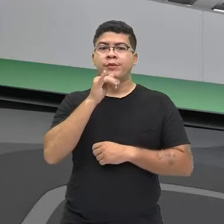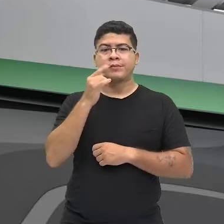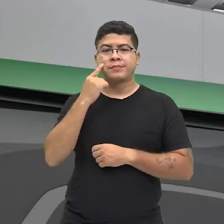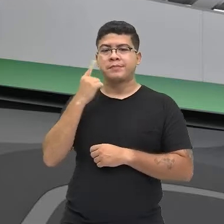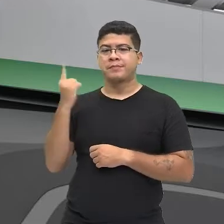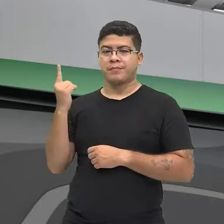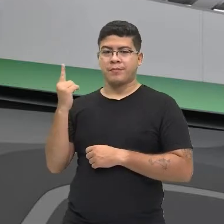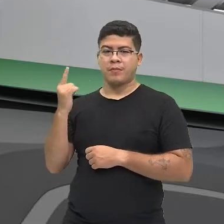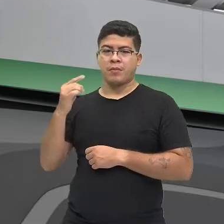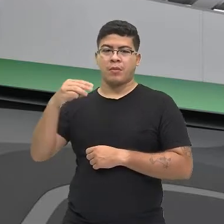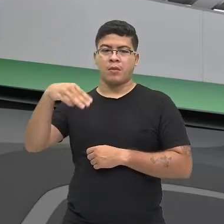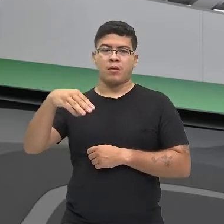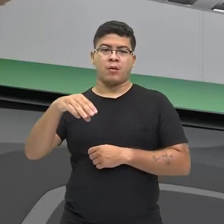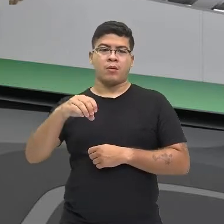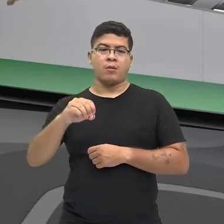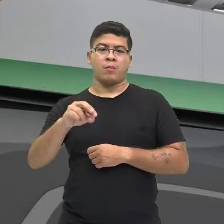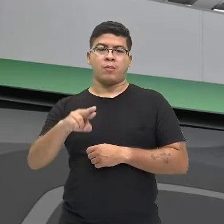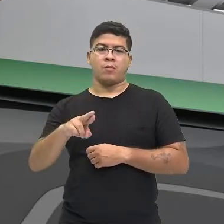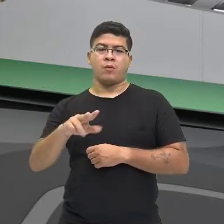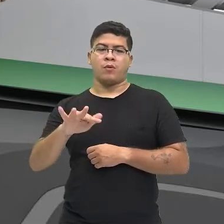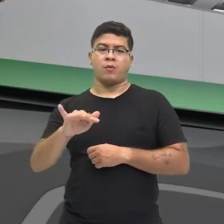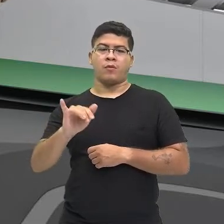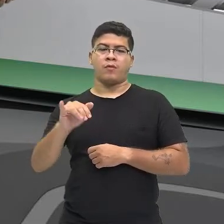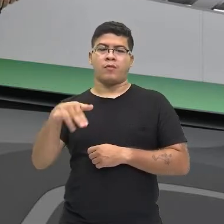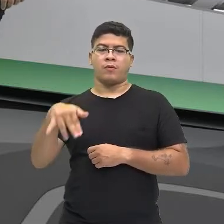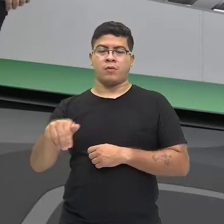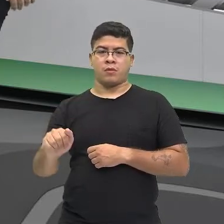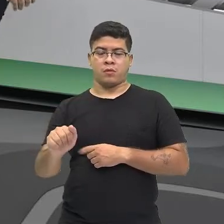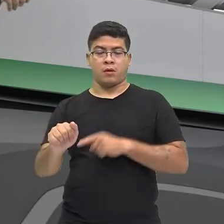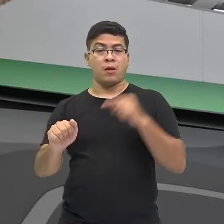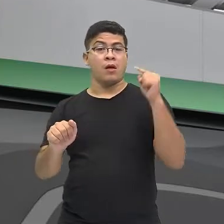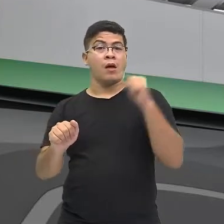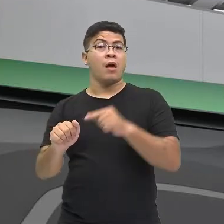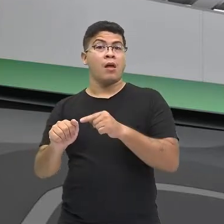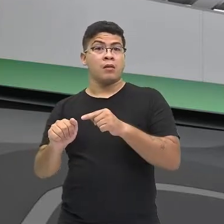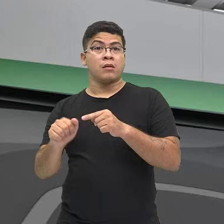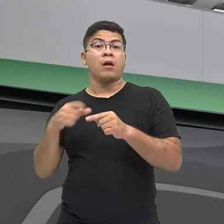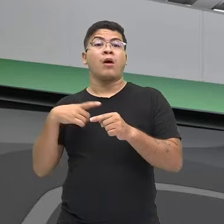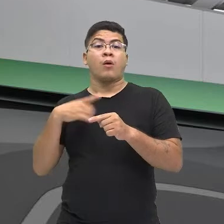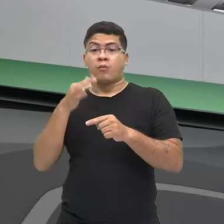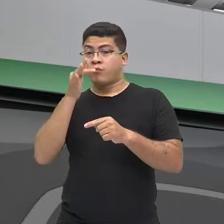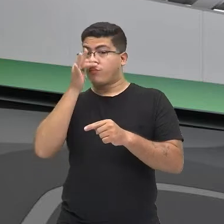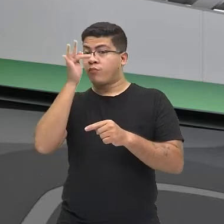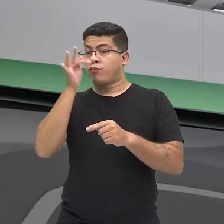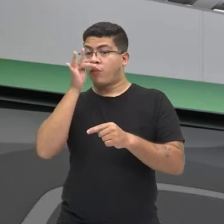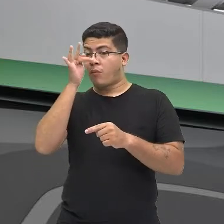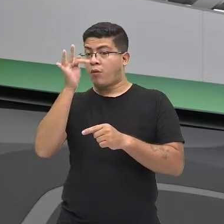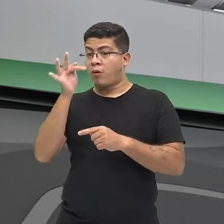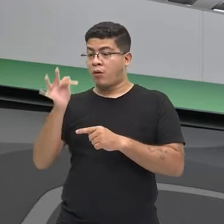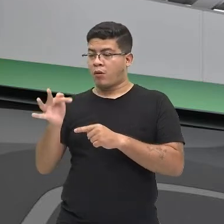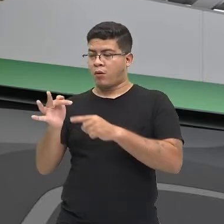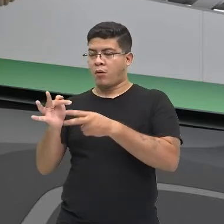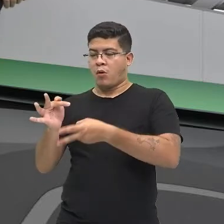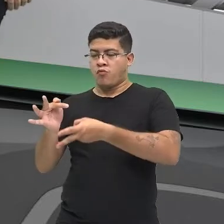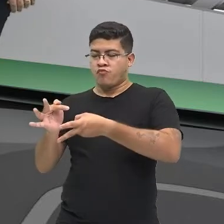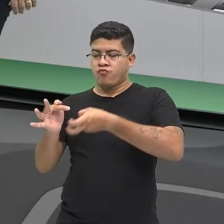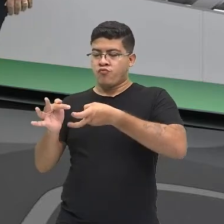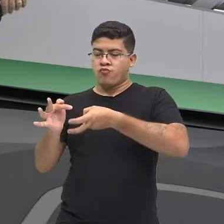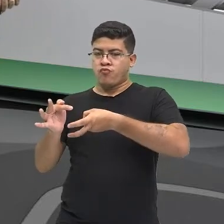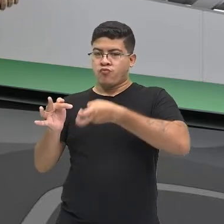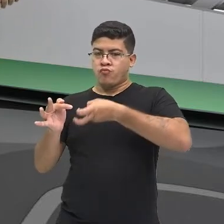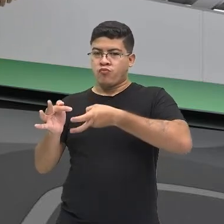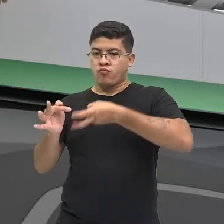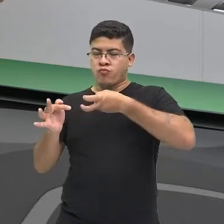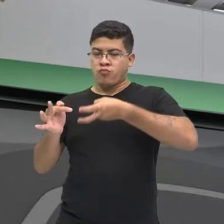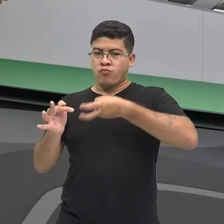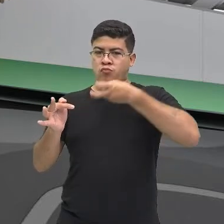falar em morfina? A morfina, ela é extraída, encontrada na folha da papoula. A